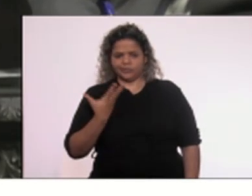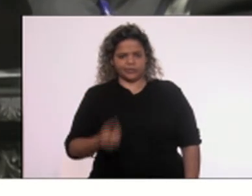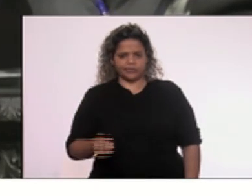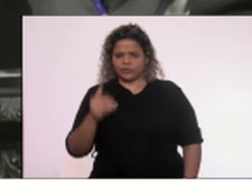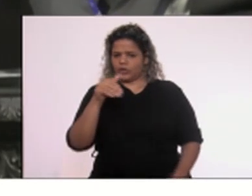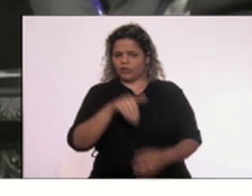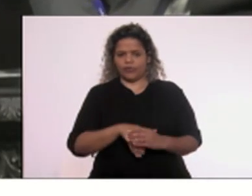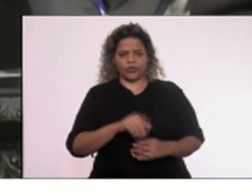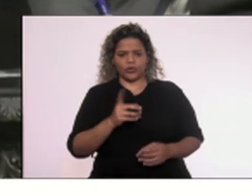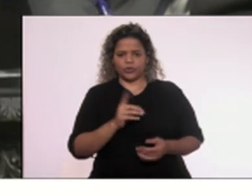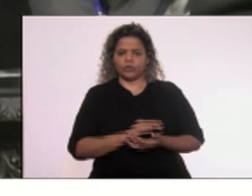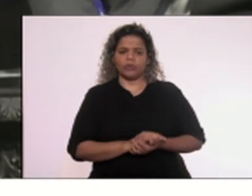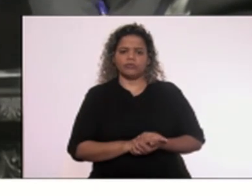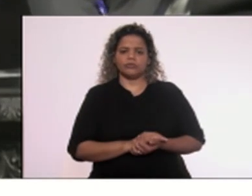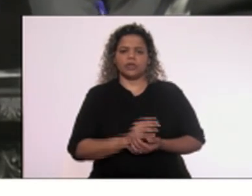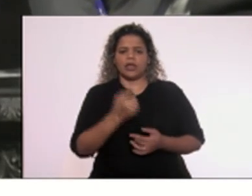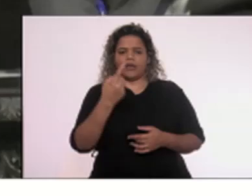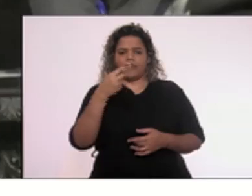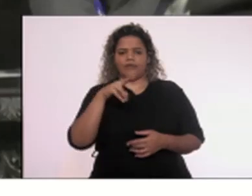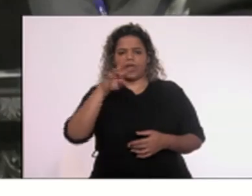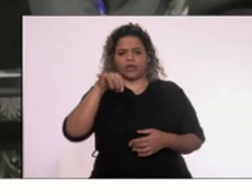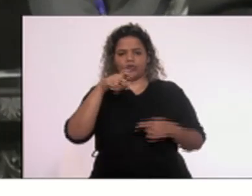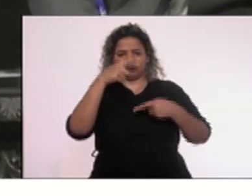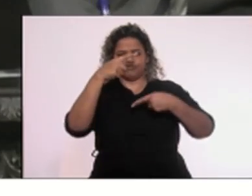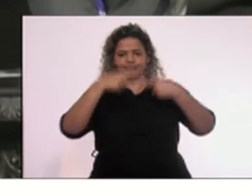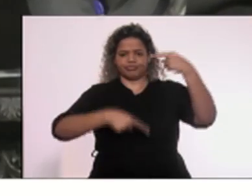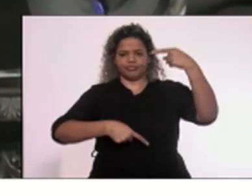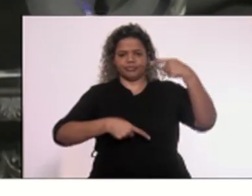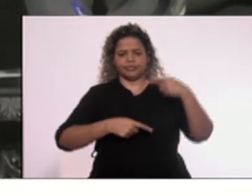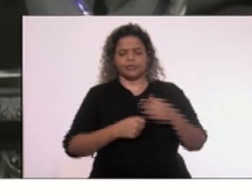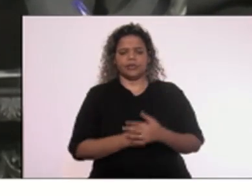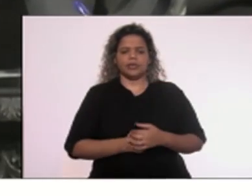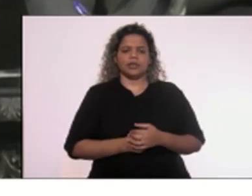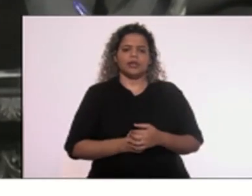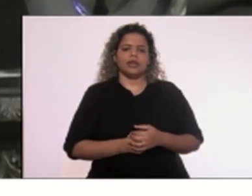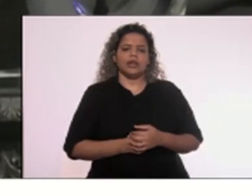abstenções. Os vetos foram derrubados.